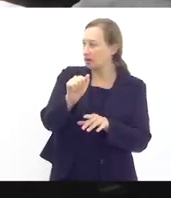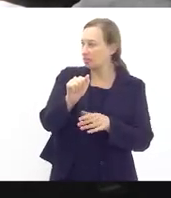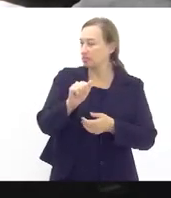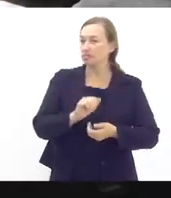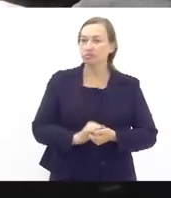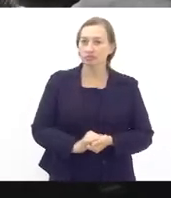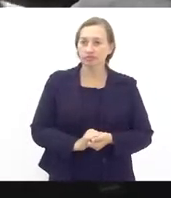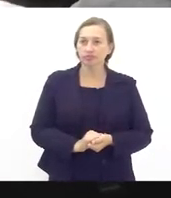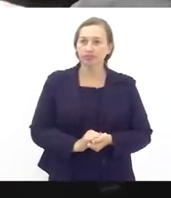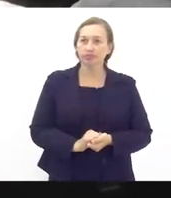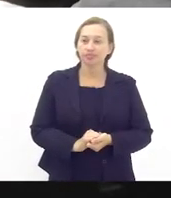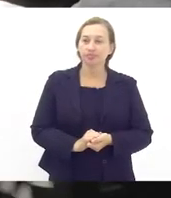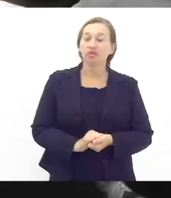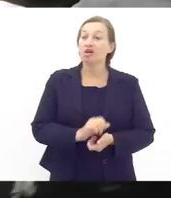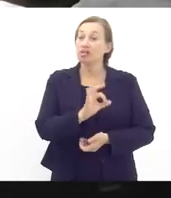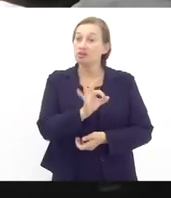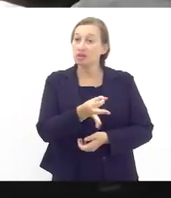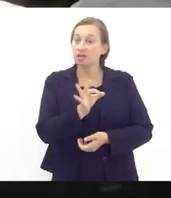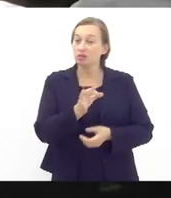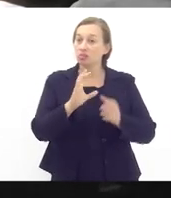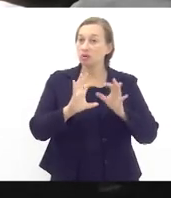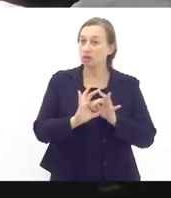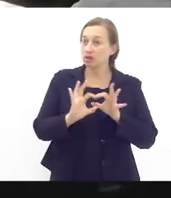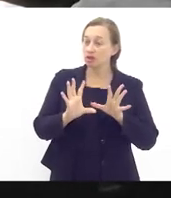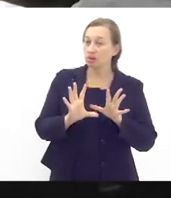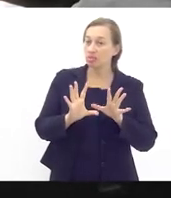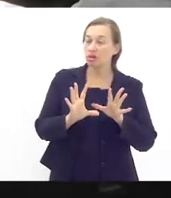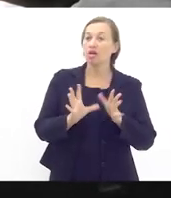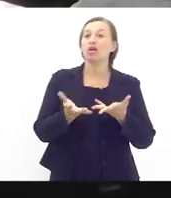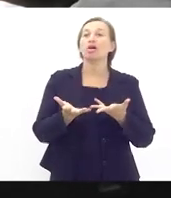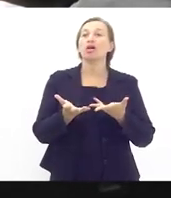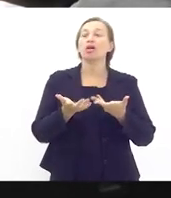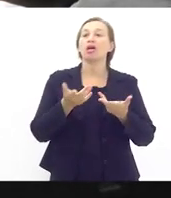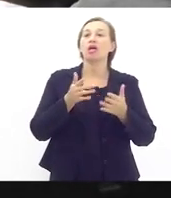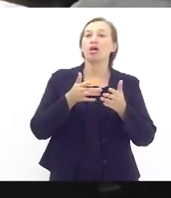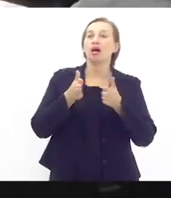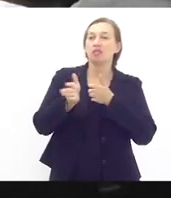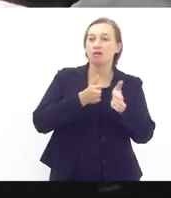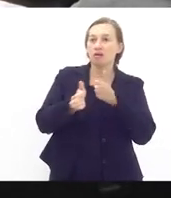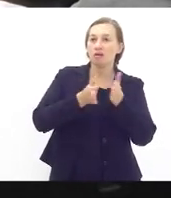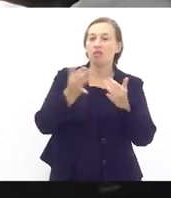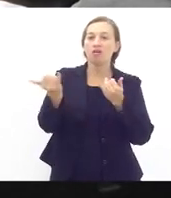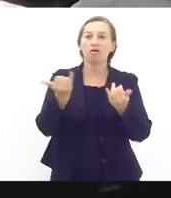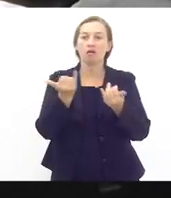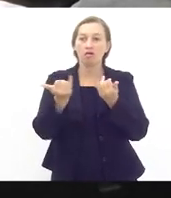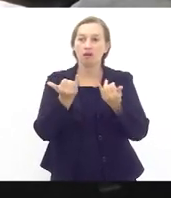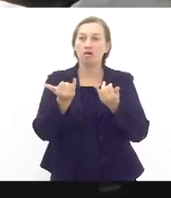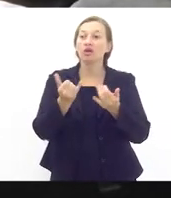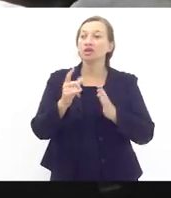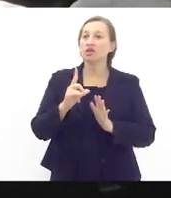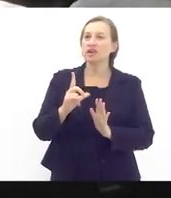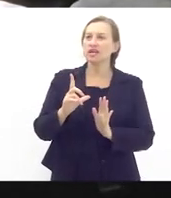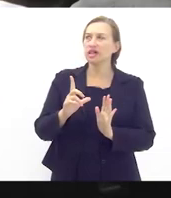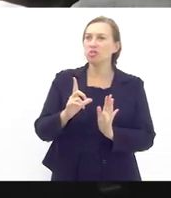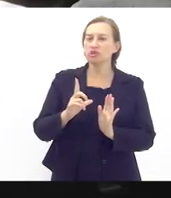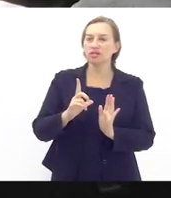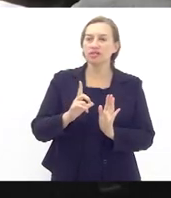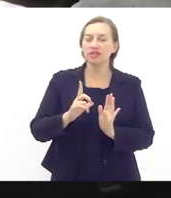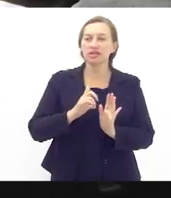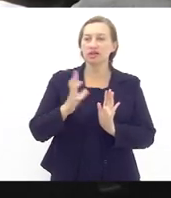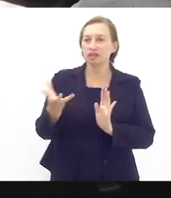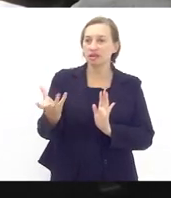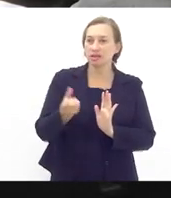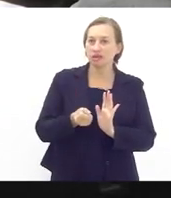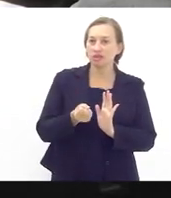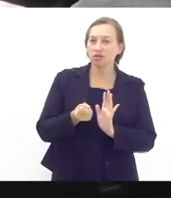justamente para que a gente possa democratizar o acesso a essa informação nós temos municípios que vão receber cerca de